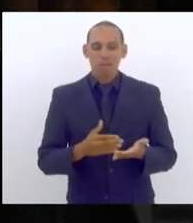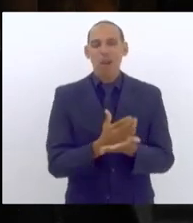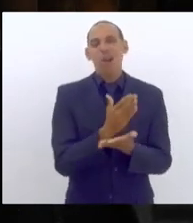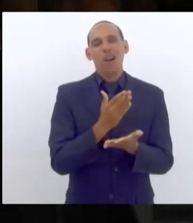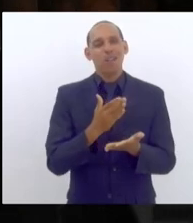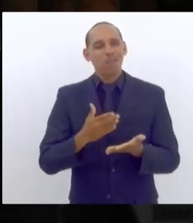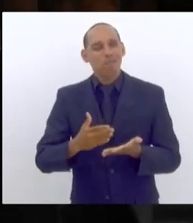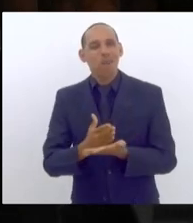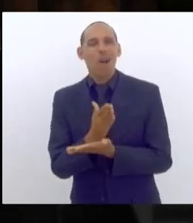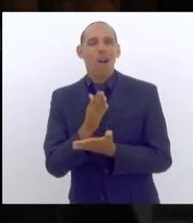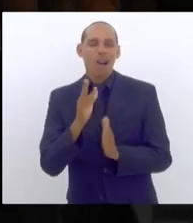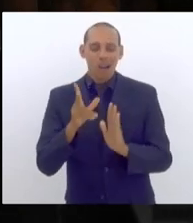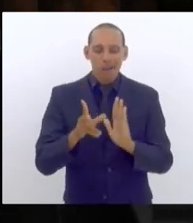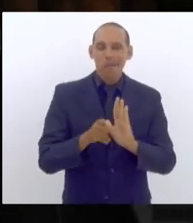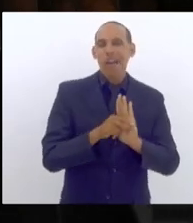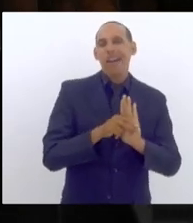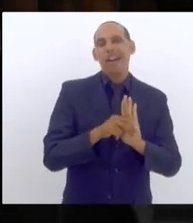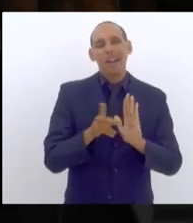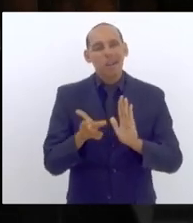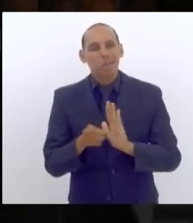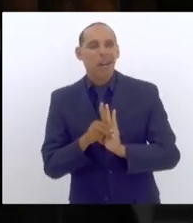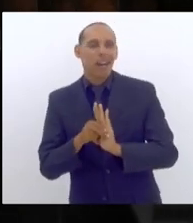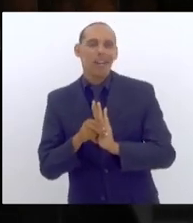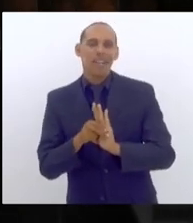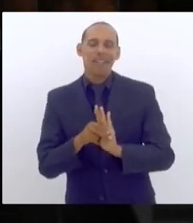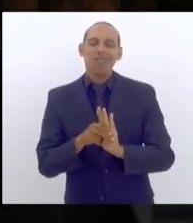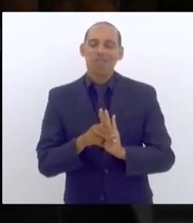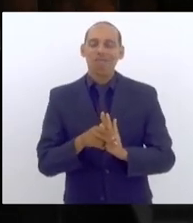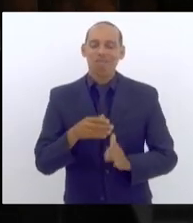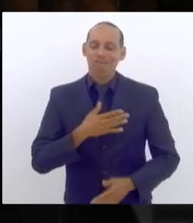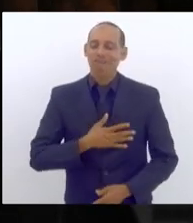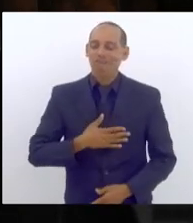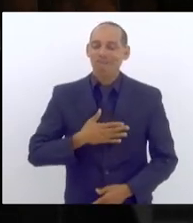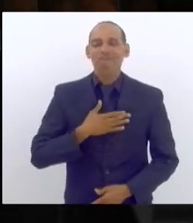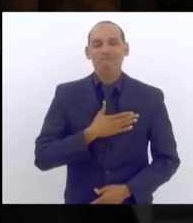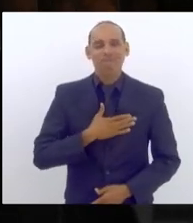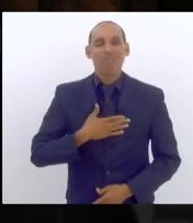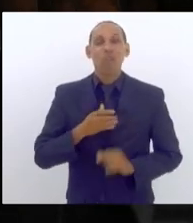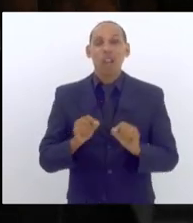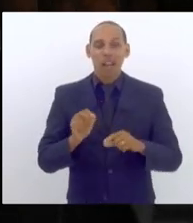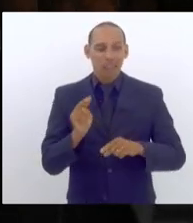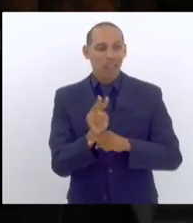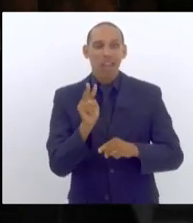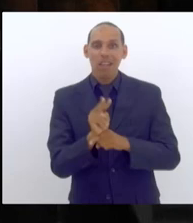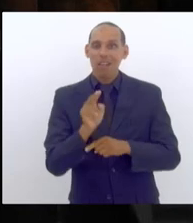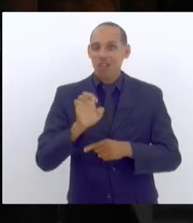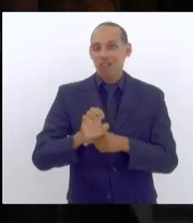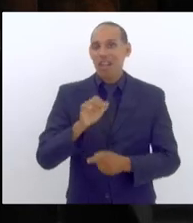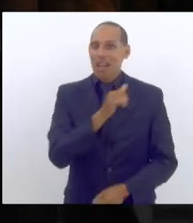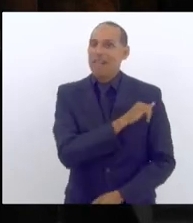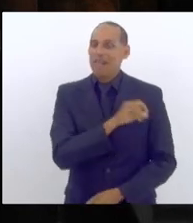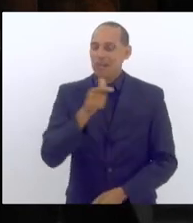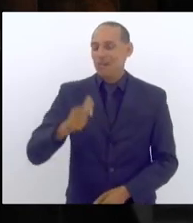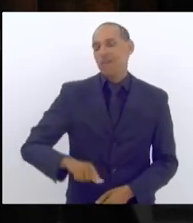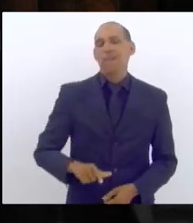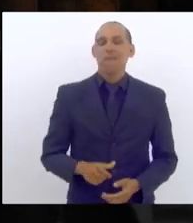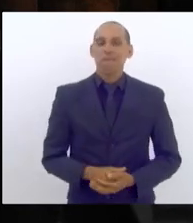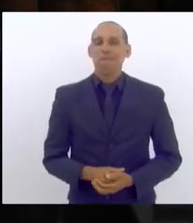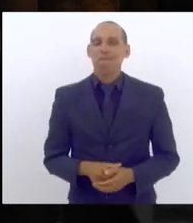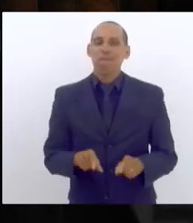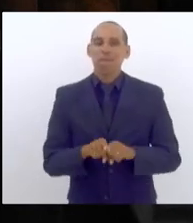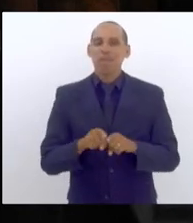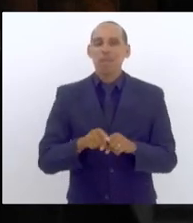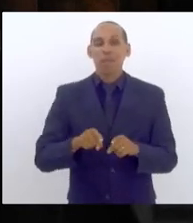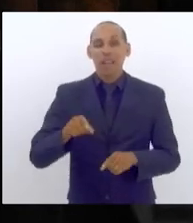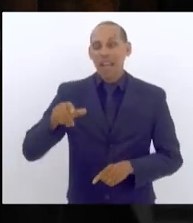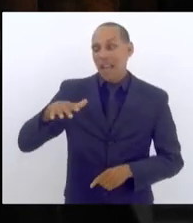aprovando, fazendo emendas. É muito gratificante poder defender o Estado do Rio de Janeiro novamente e a nossa região serrana.